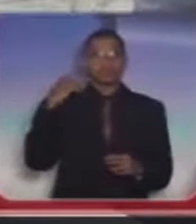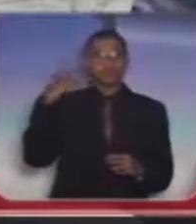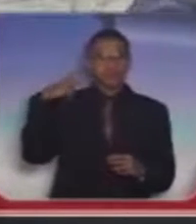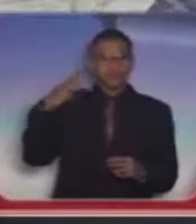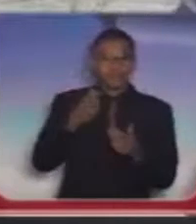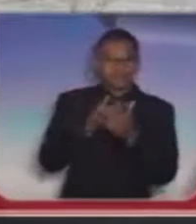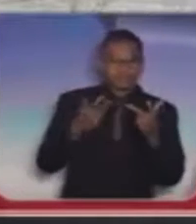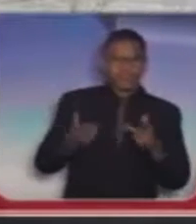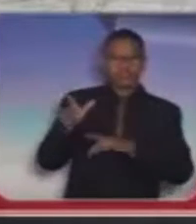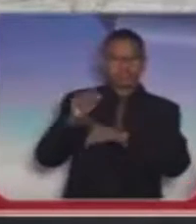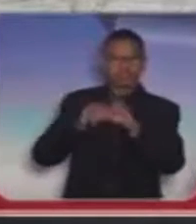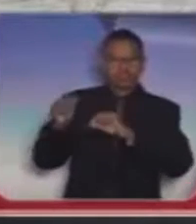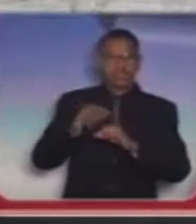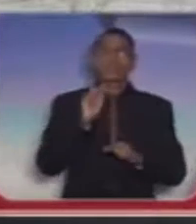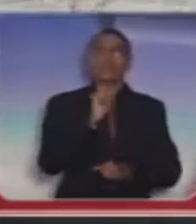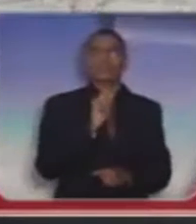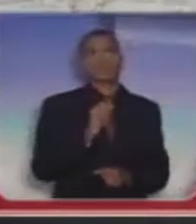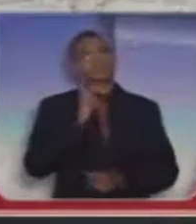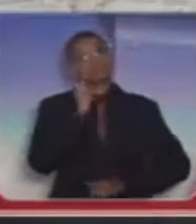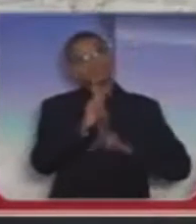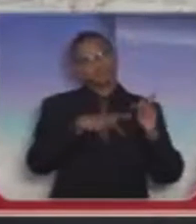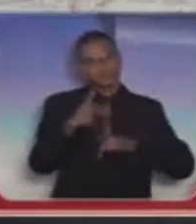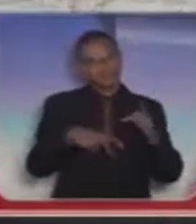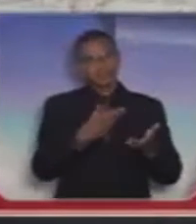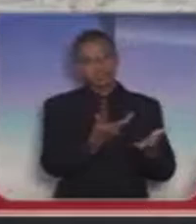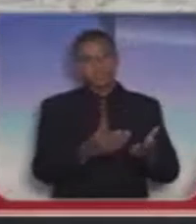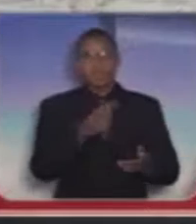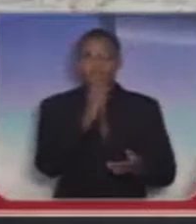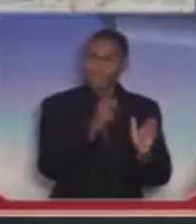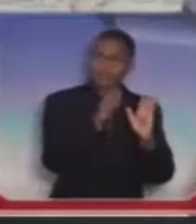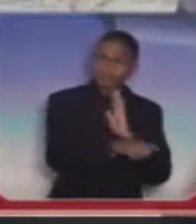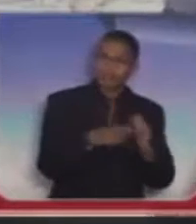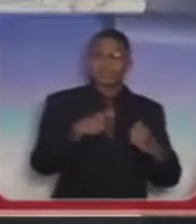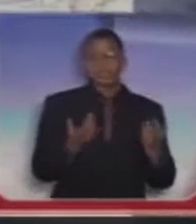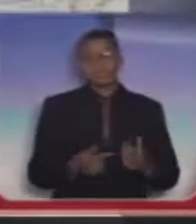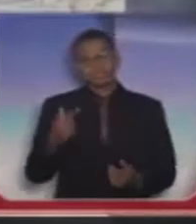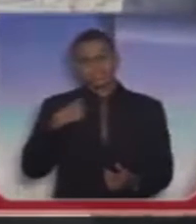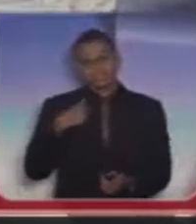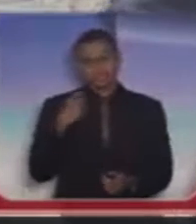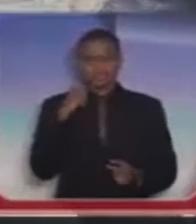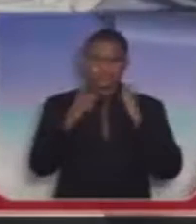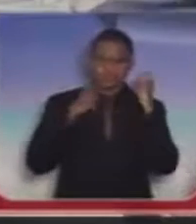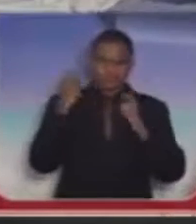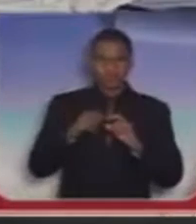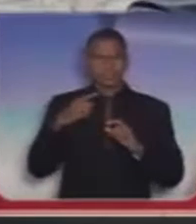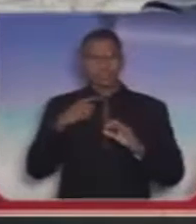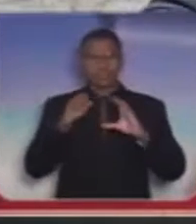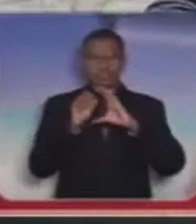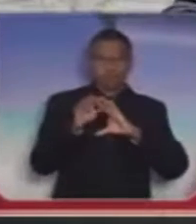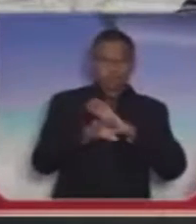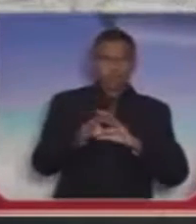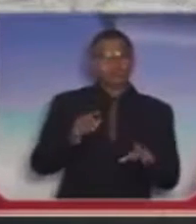que é o povo o povo deve ser consultado fico muito preocupado que a rede globo eo ps